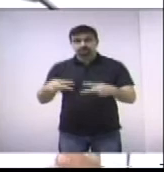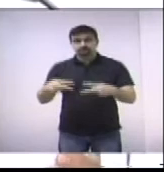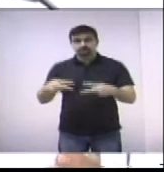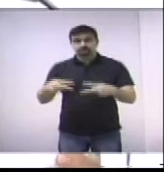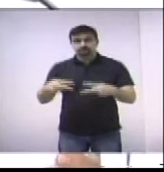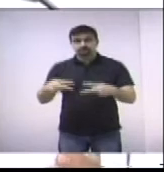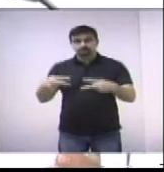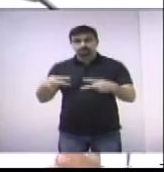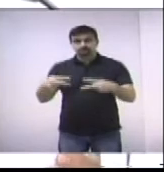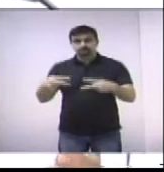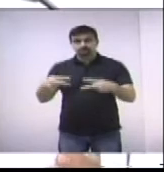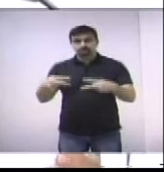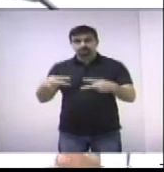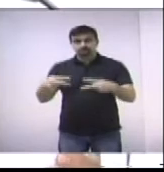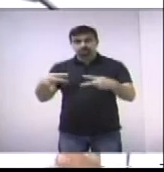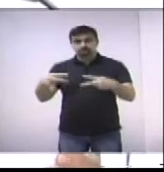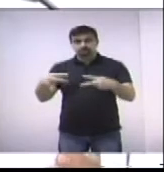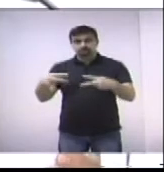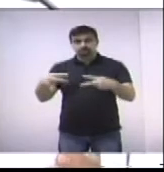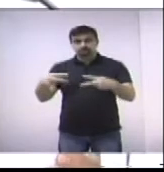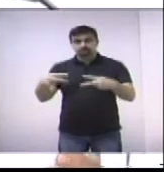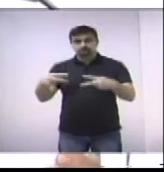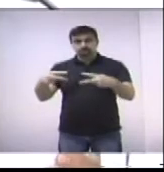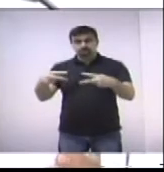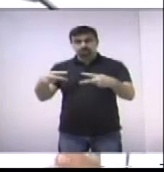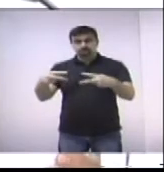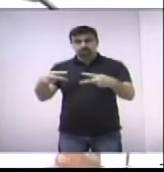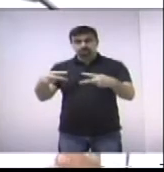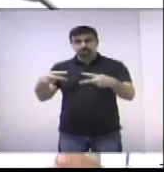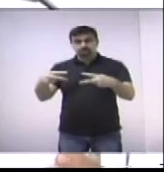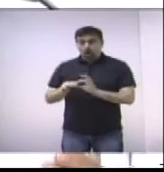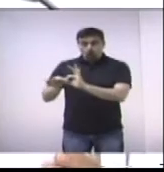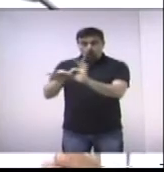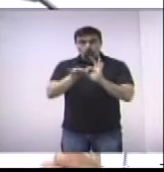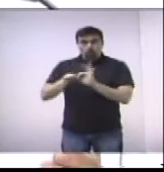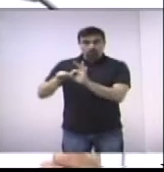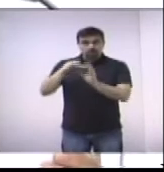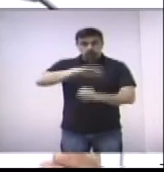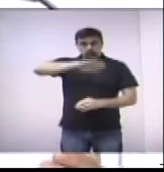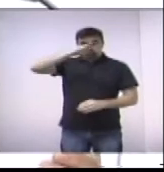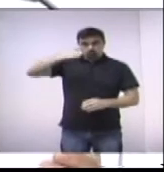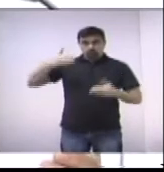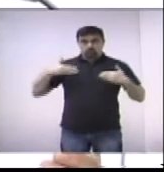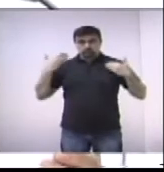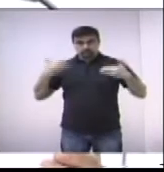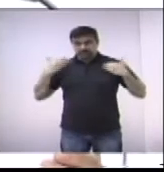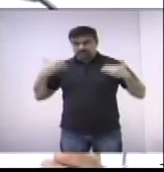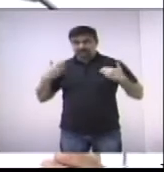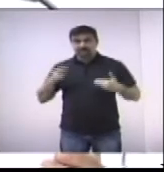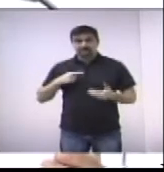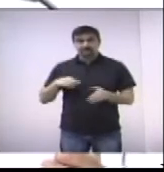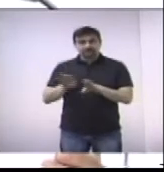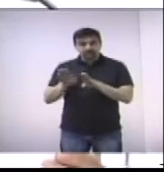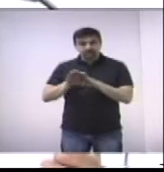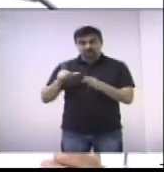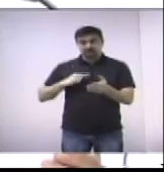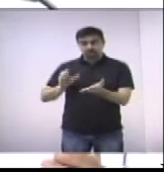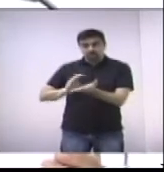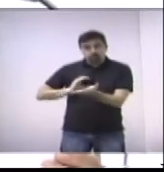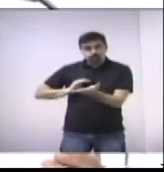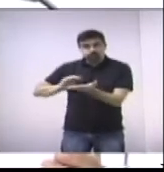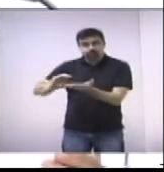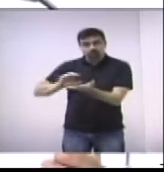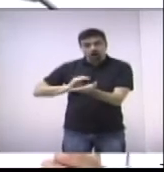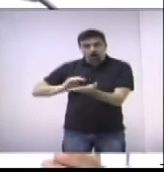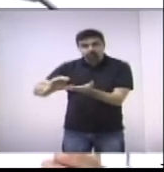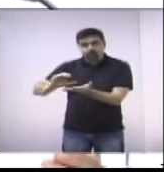única escola que não teve suas contas rejeitadas foi a Leões do Monte Alegre, que ainda não havia sido beneficiada das subvenções